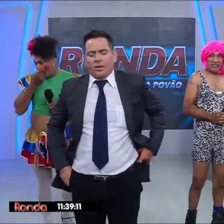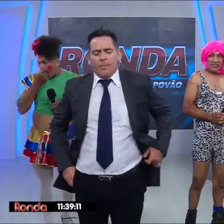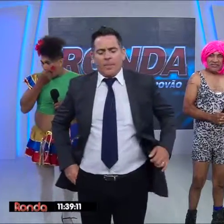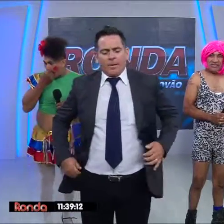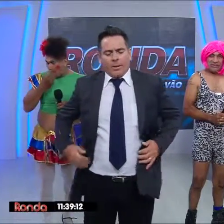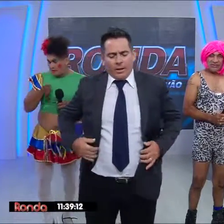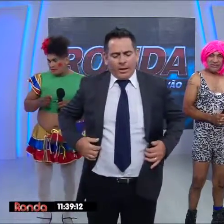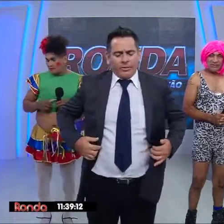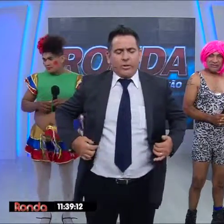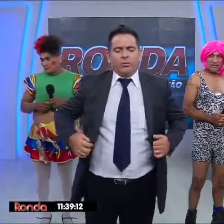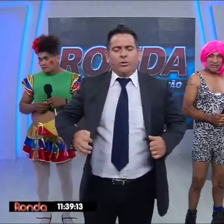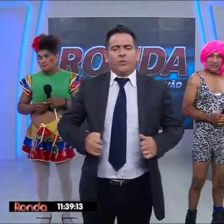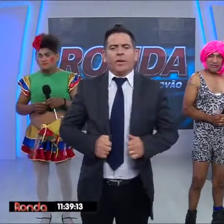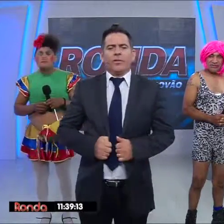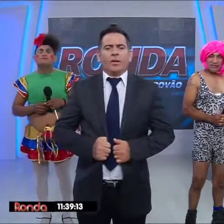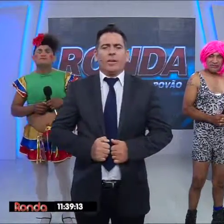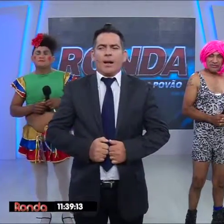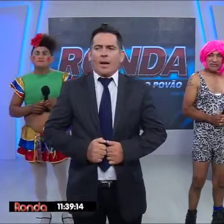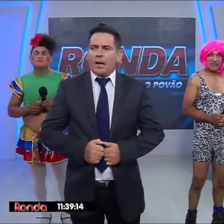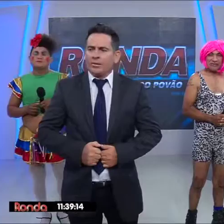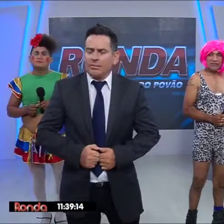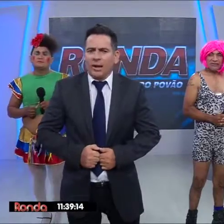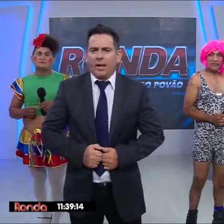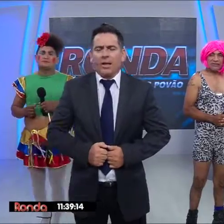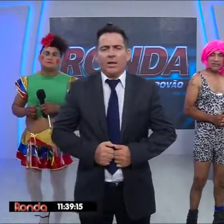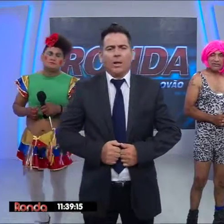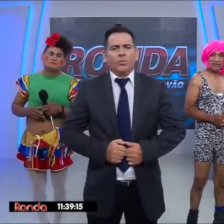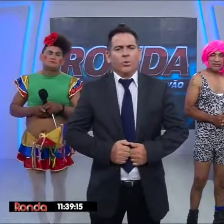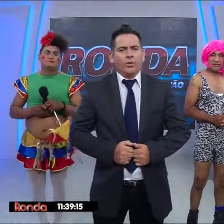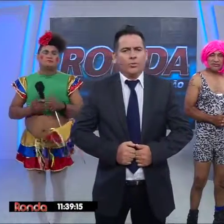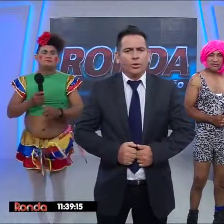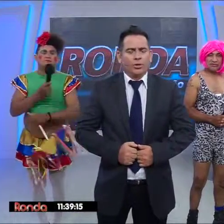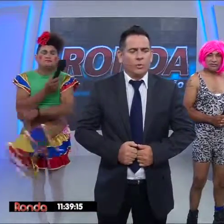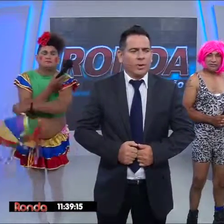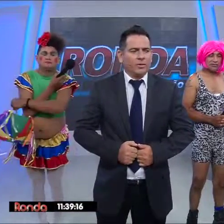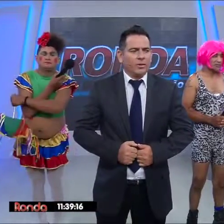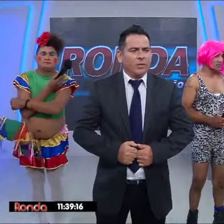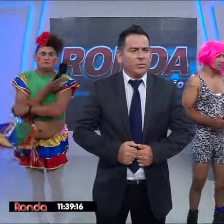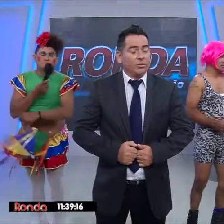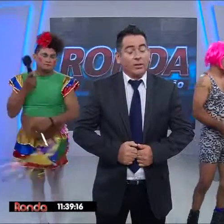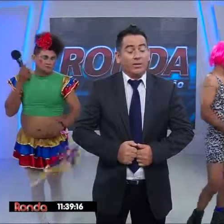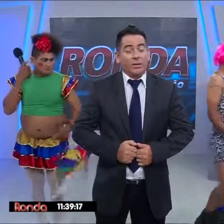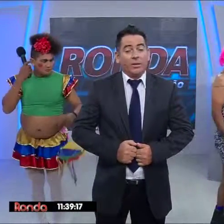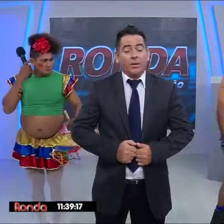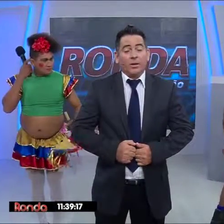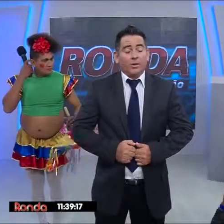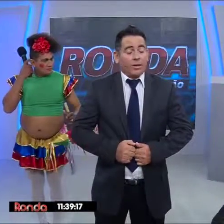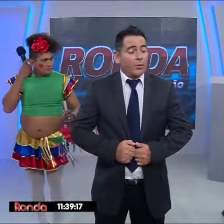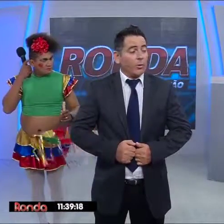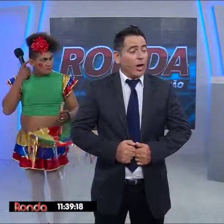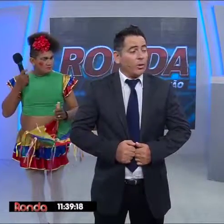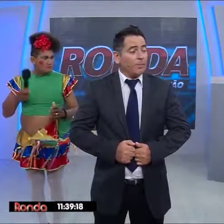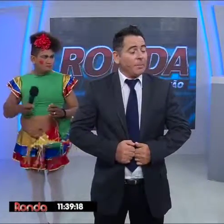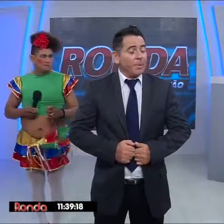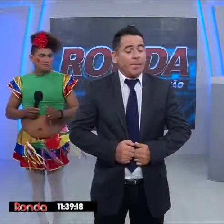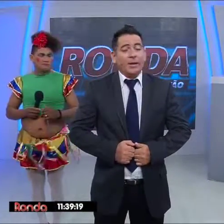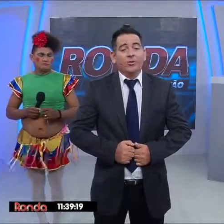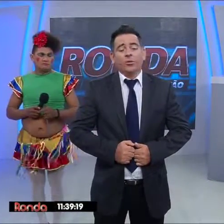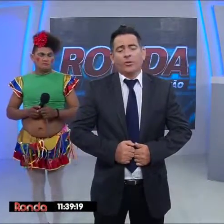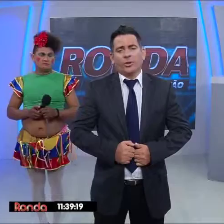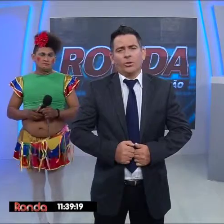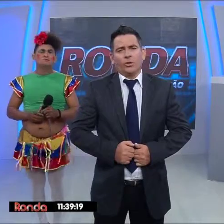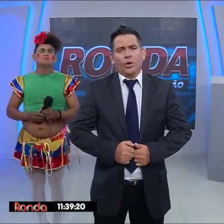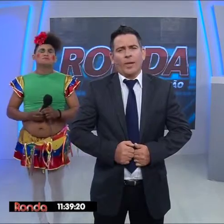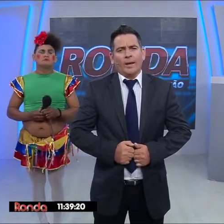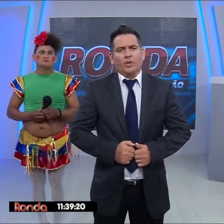fala da nossa executiva Lívia Guimarães, a fala do nosso diretor-presidente, não sei porque ele está no Piauí,